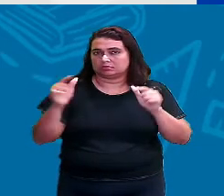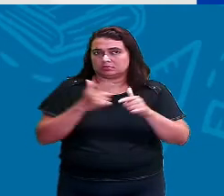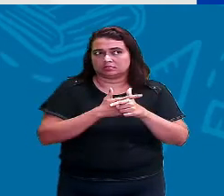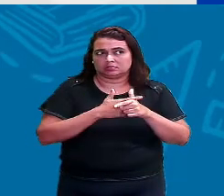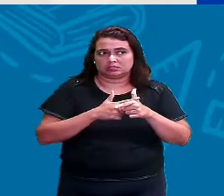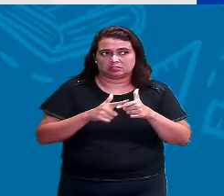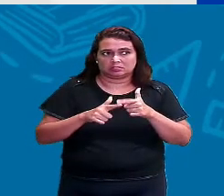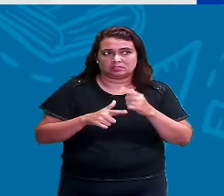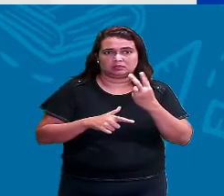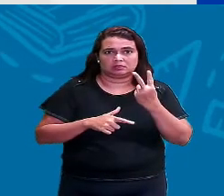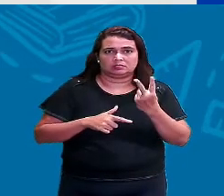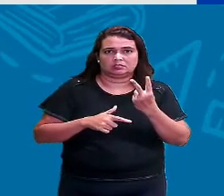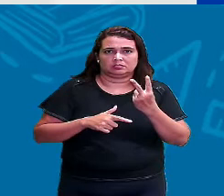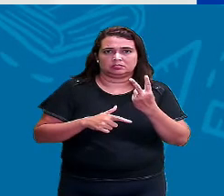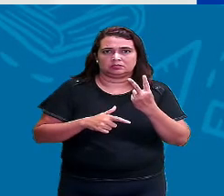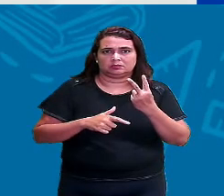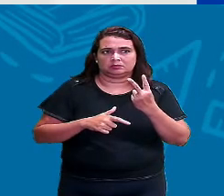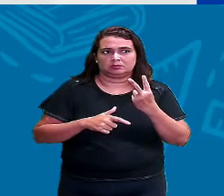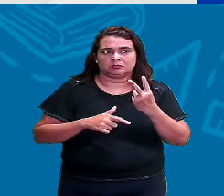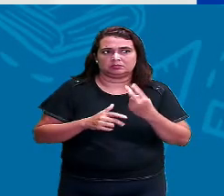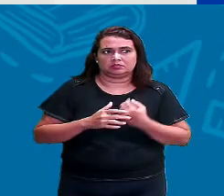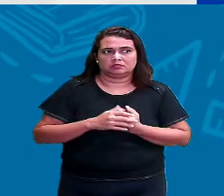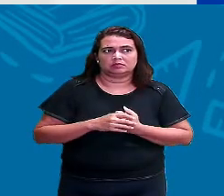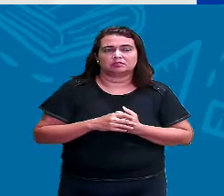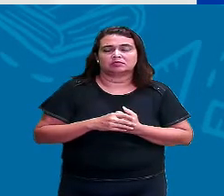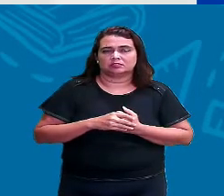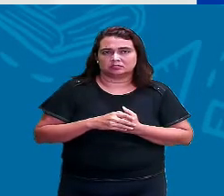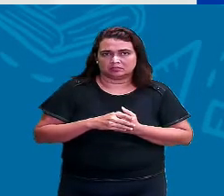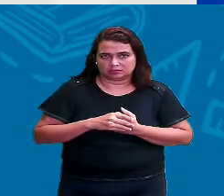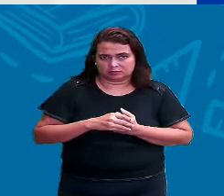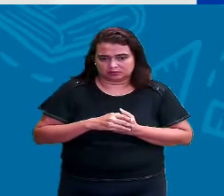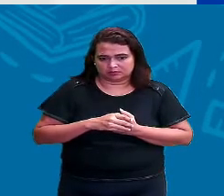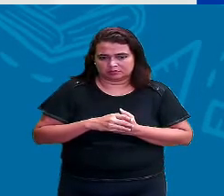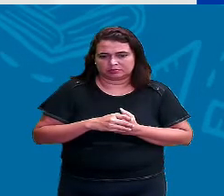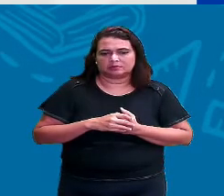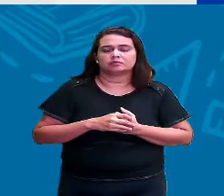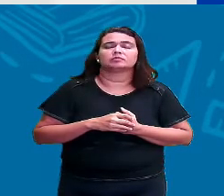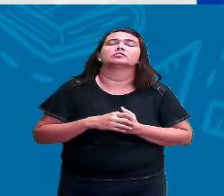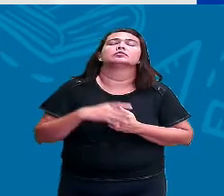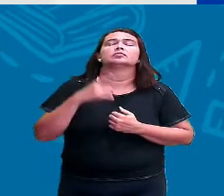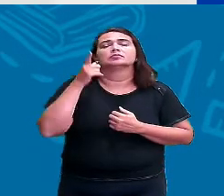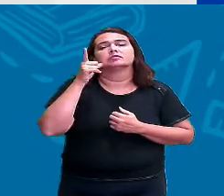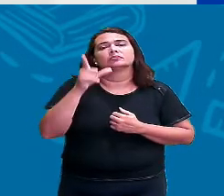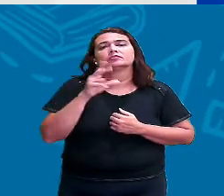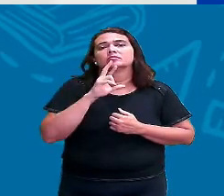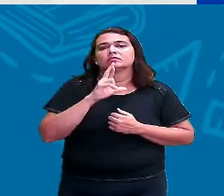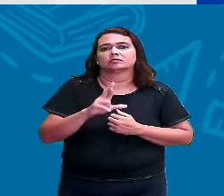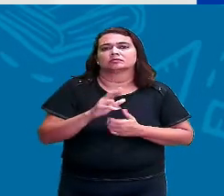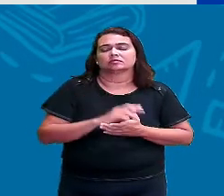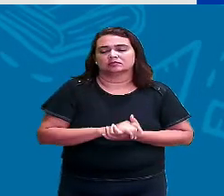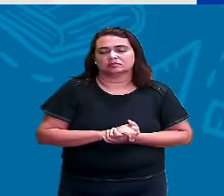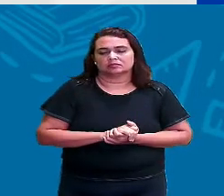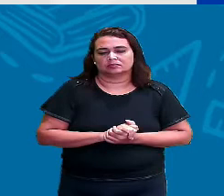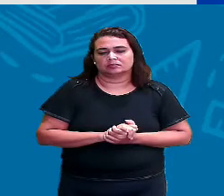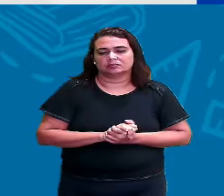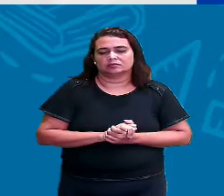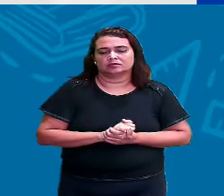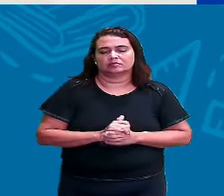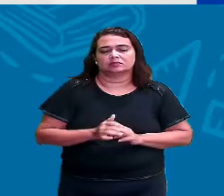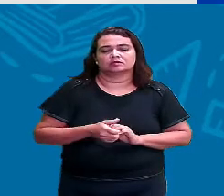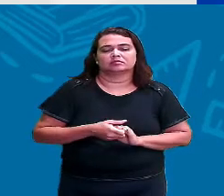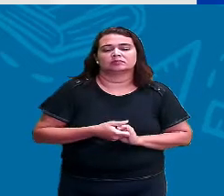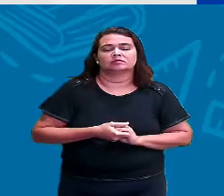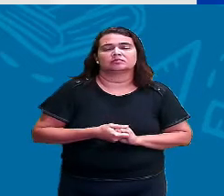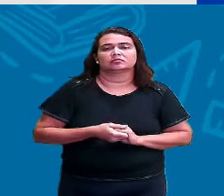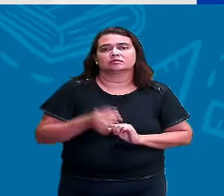dividir por 2. Tá certo? Então, vamos obter esse resultado. Certo?